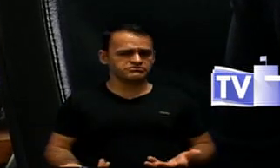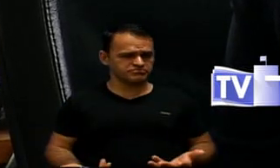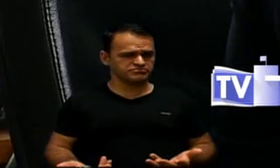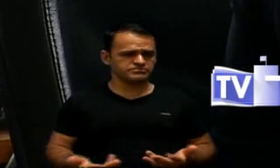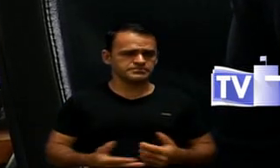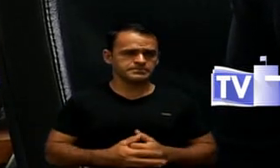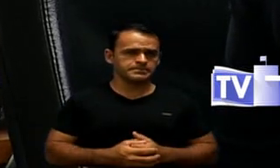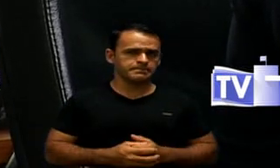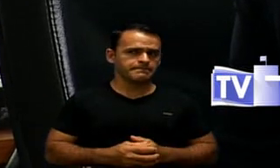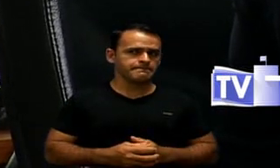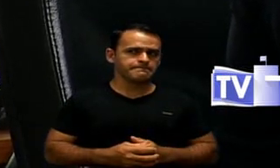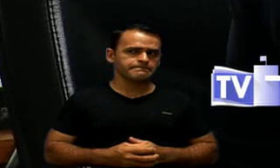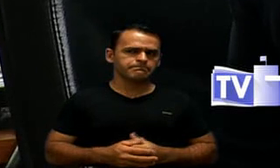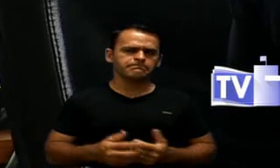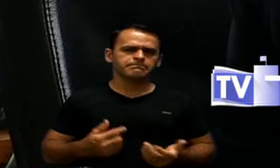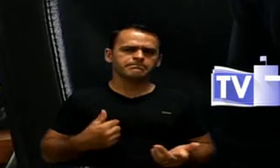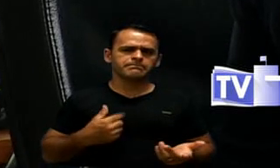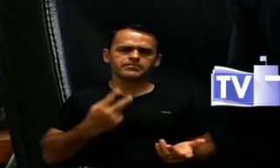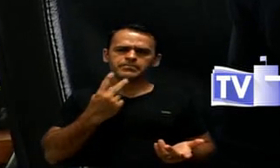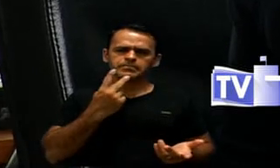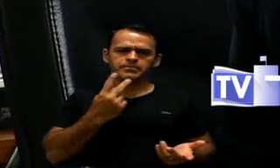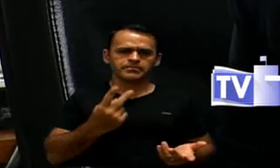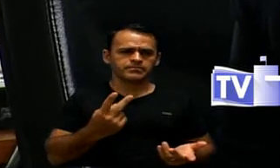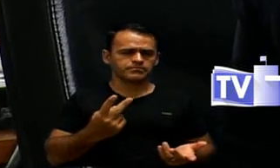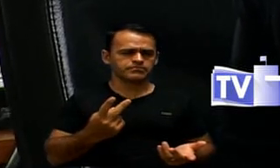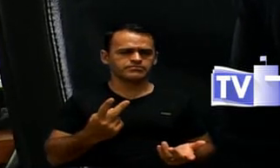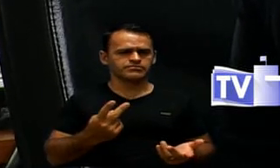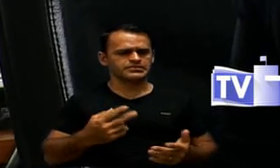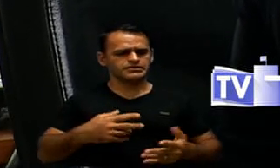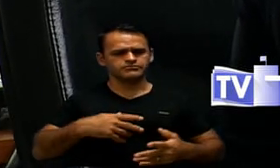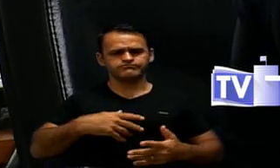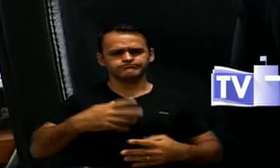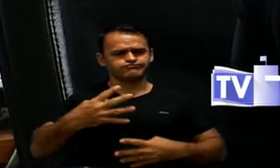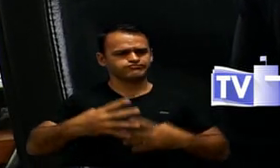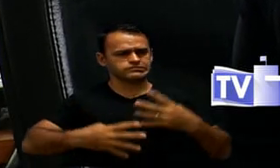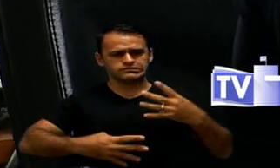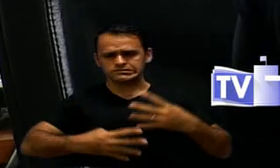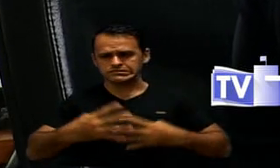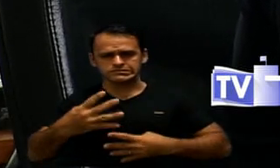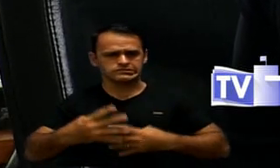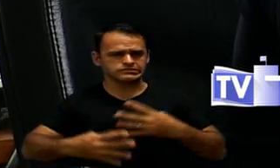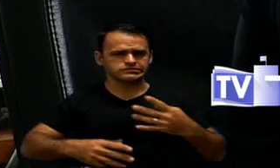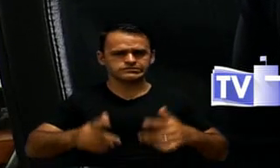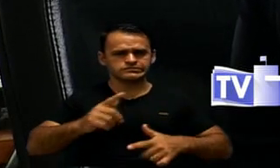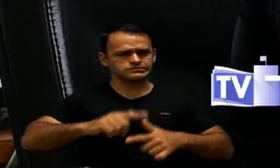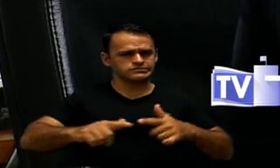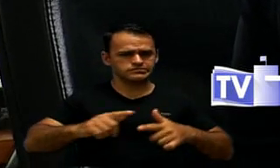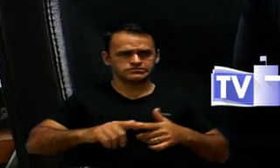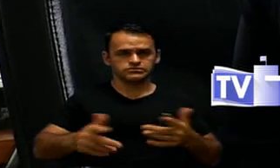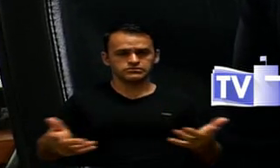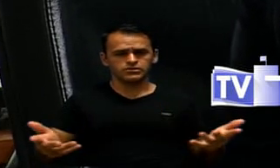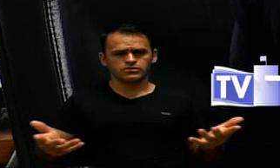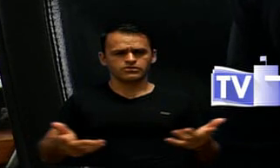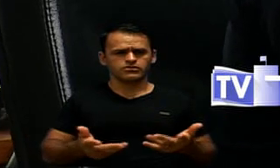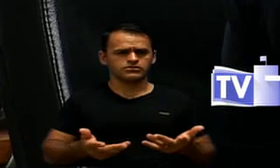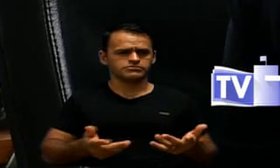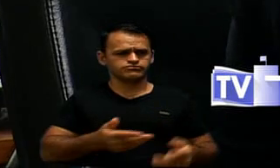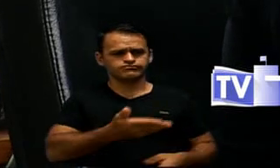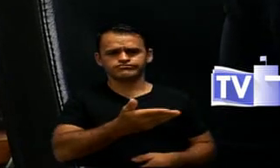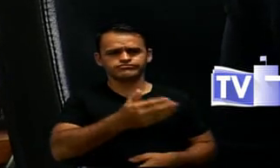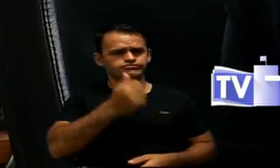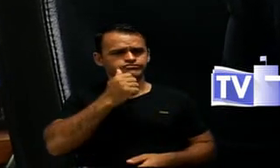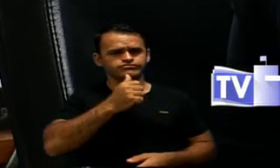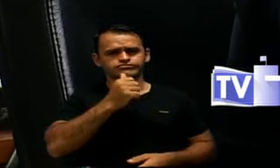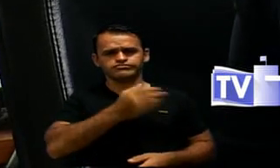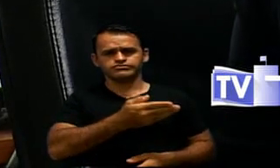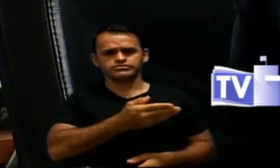falo da triplificação que deu, né? Que a sociedade fala: poxa, menina, aí, tá vendo?